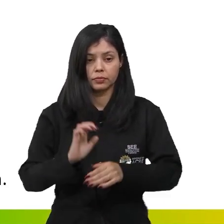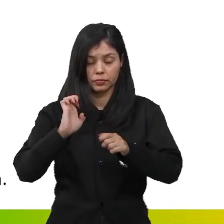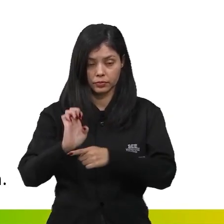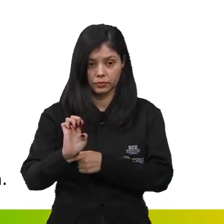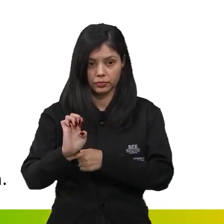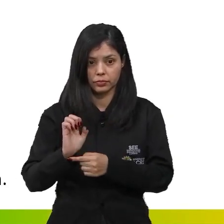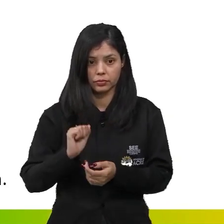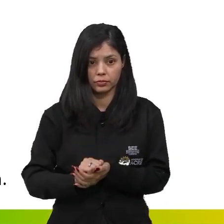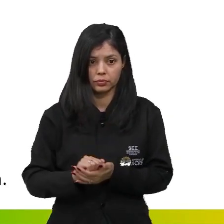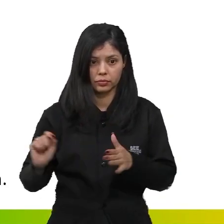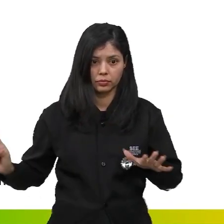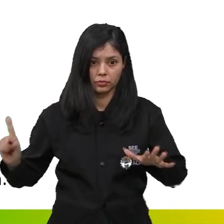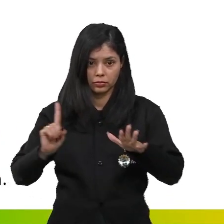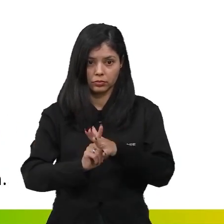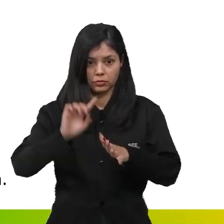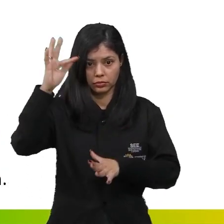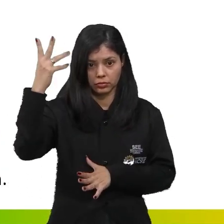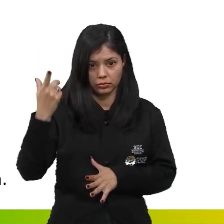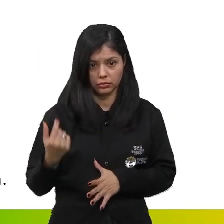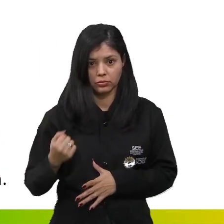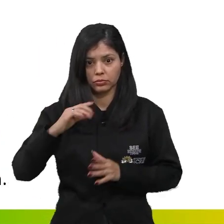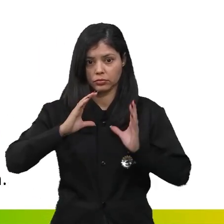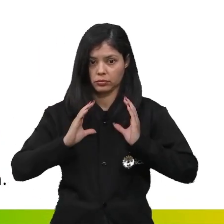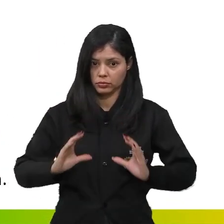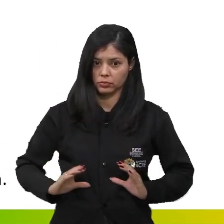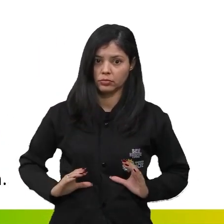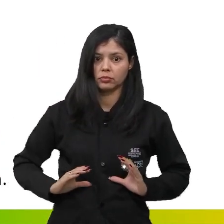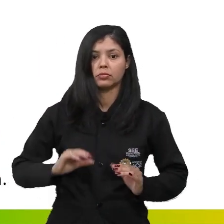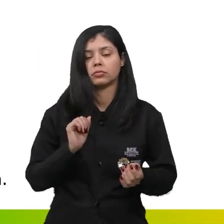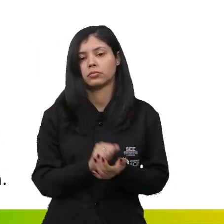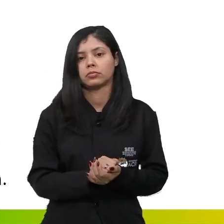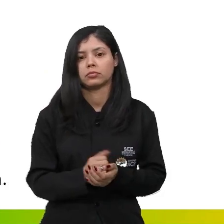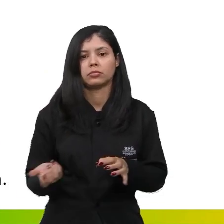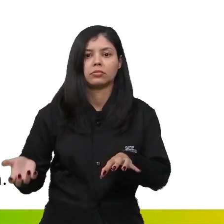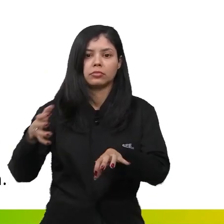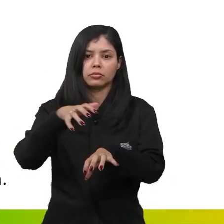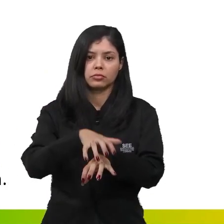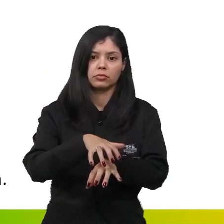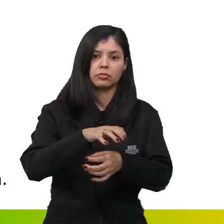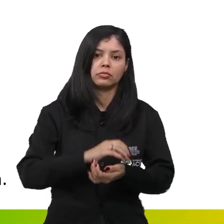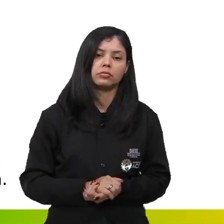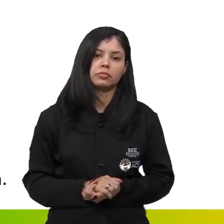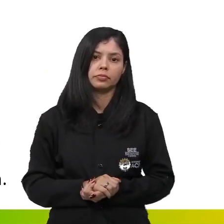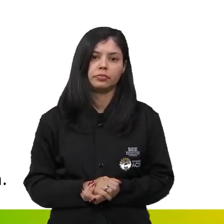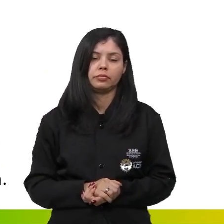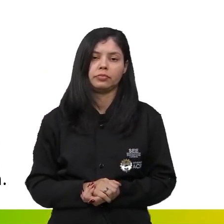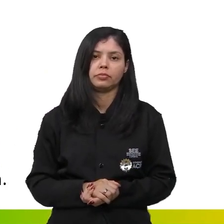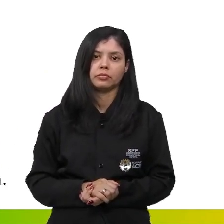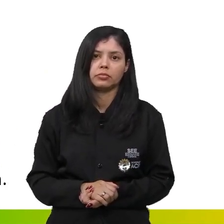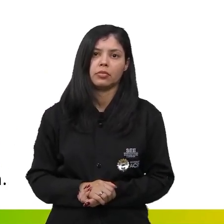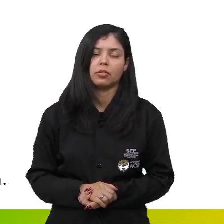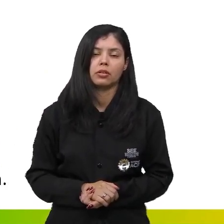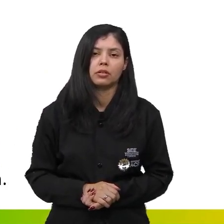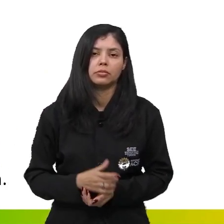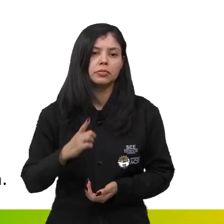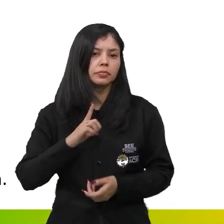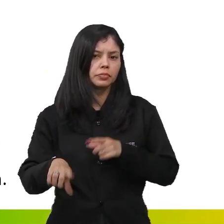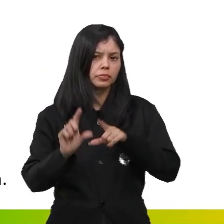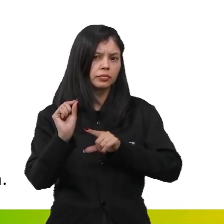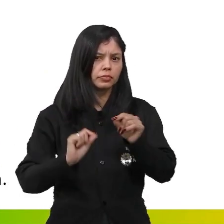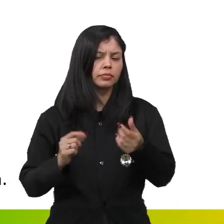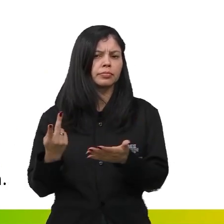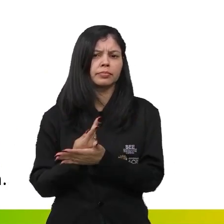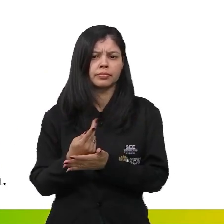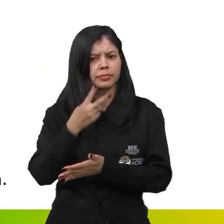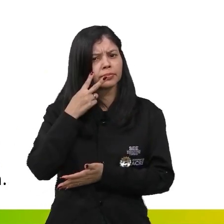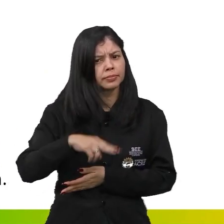E. A integração dos africanos escravizados como cidadãos plenos da colônia. Tem umas alternativas aí